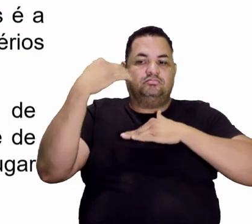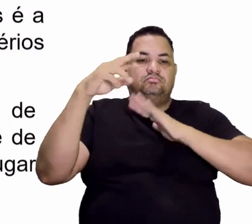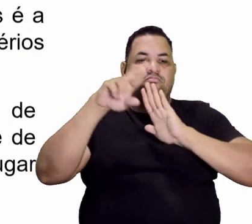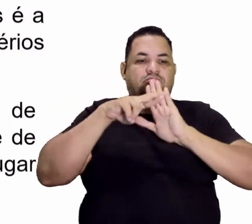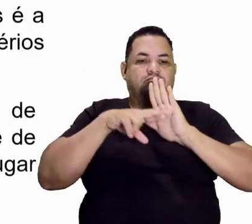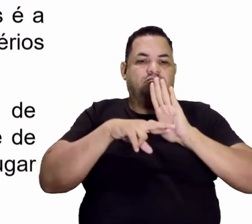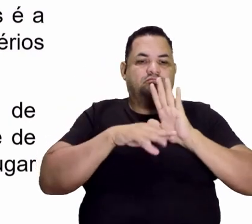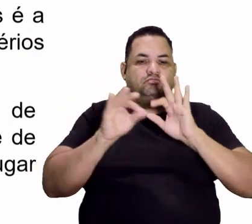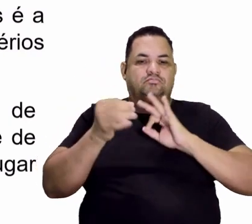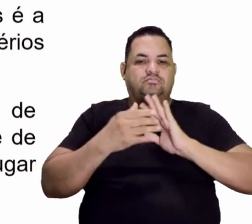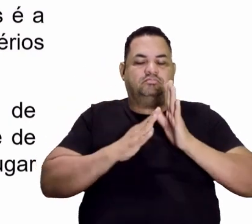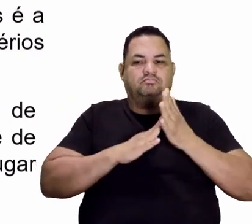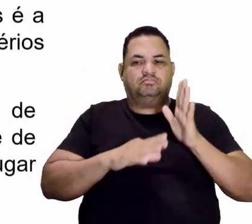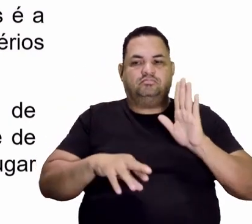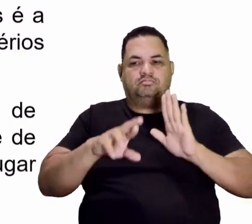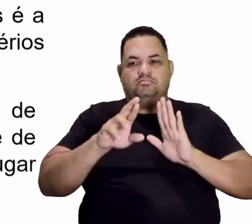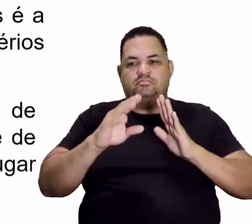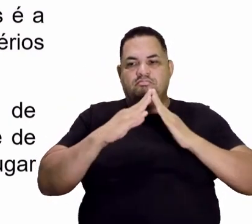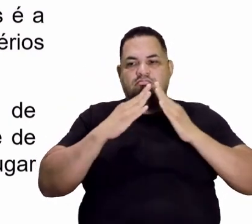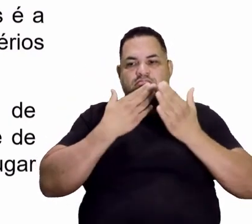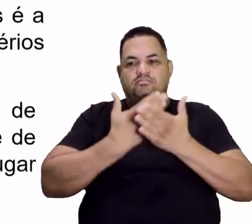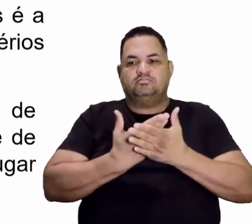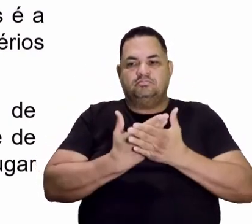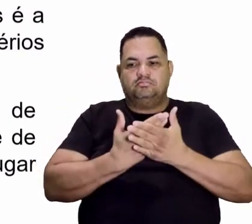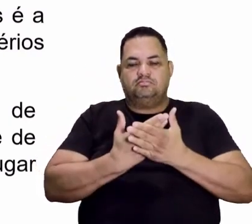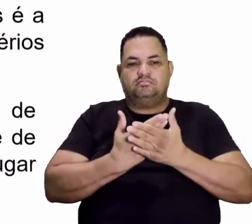critérios estabelecidos pela Igreja.